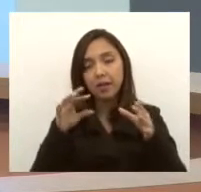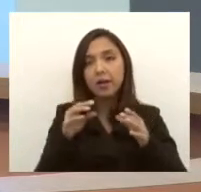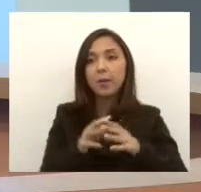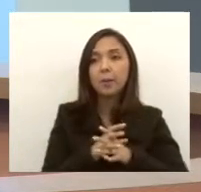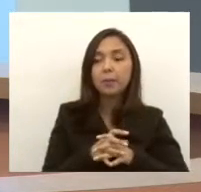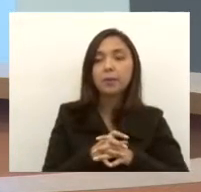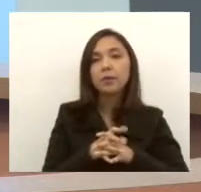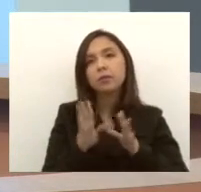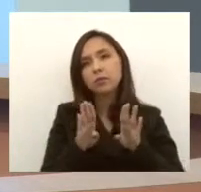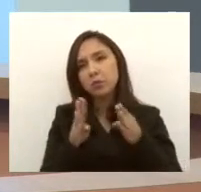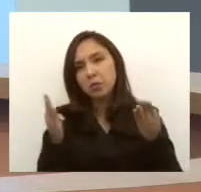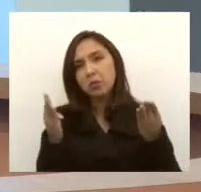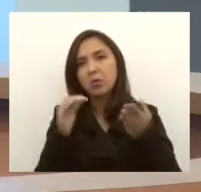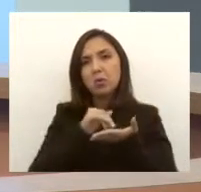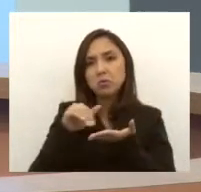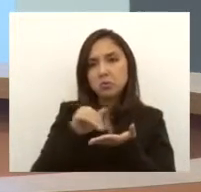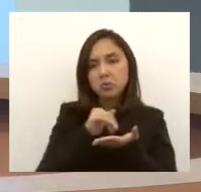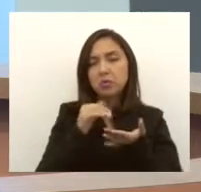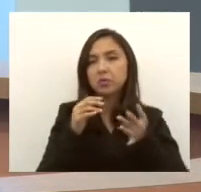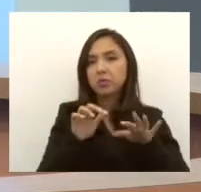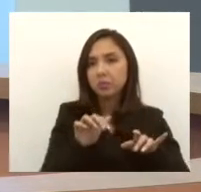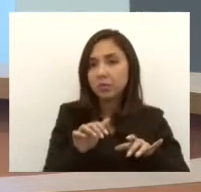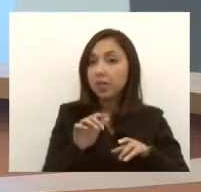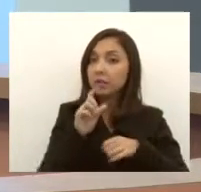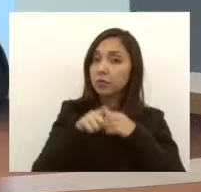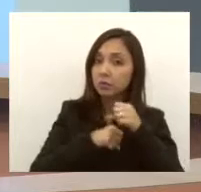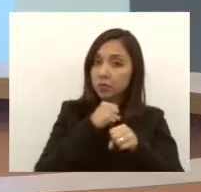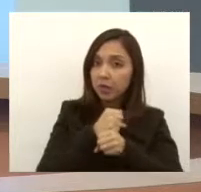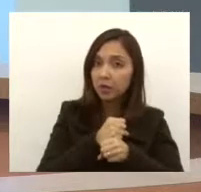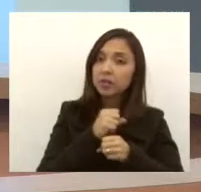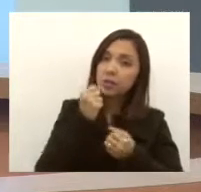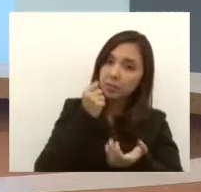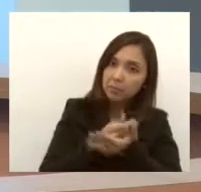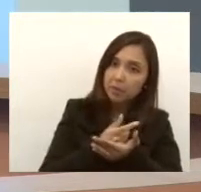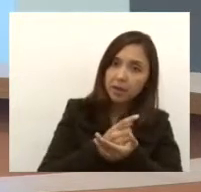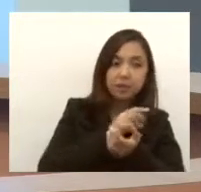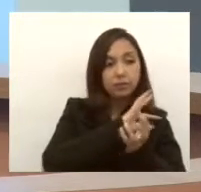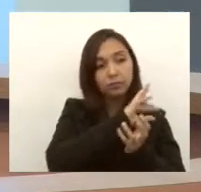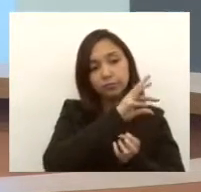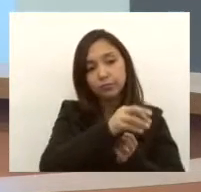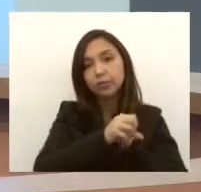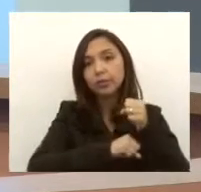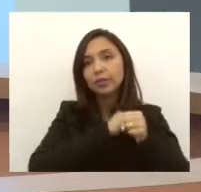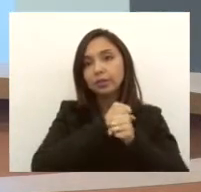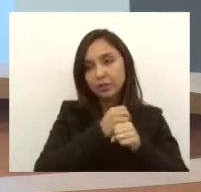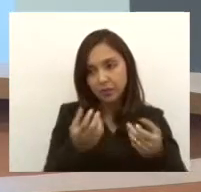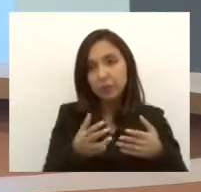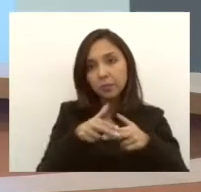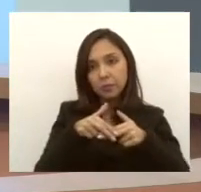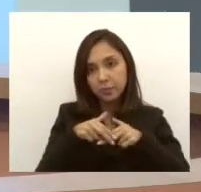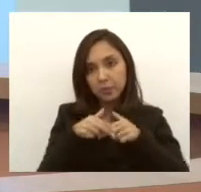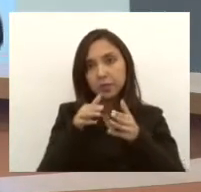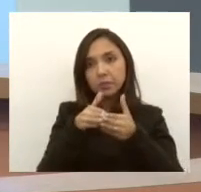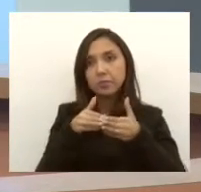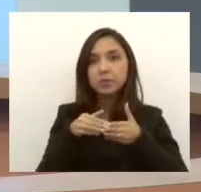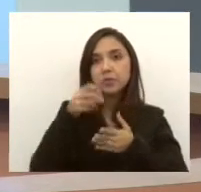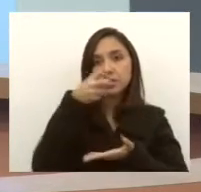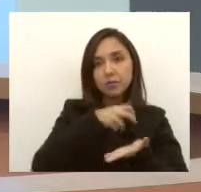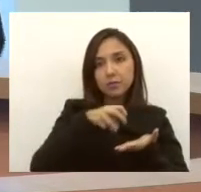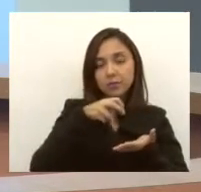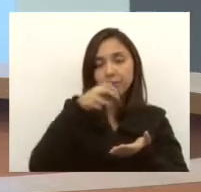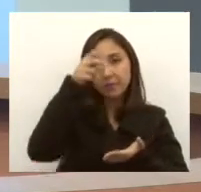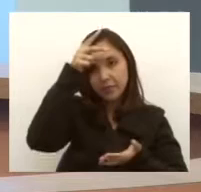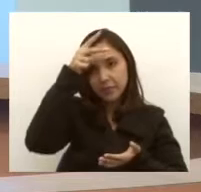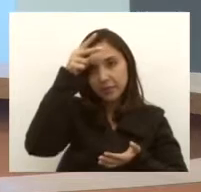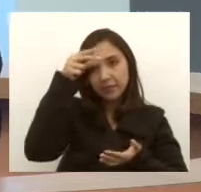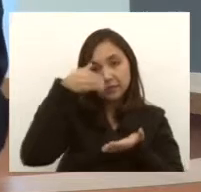um consultório ou seu escritório no final do ano, ele paga o tributo do ano todo. Então, por isso que eu estou cobrando o secretário, e por